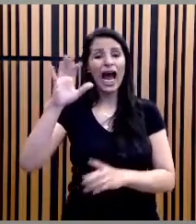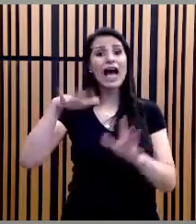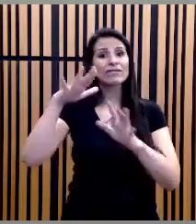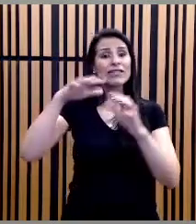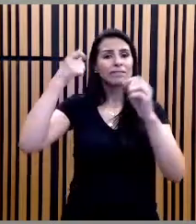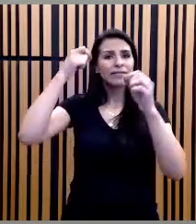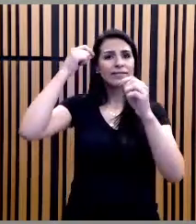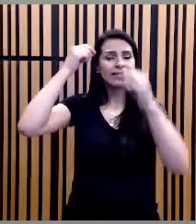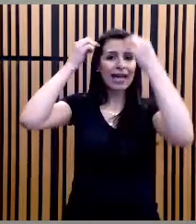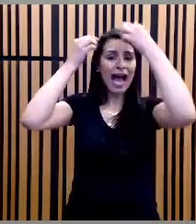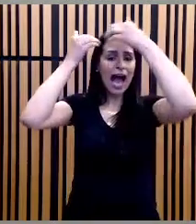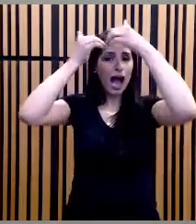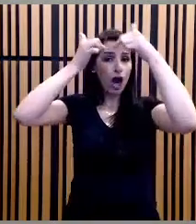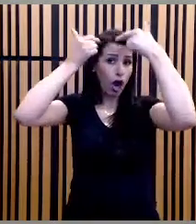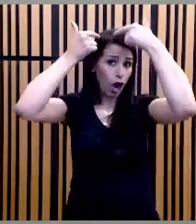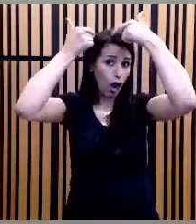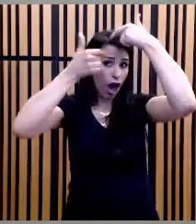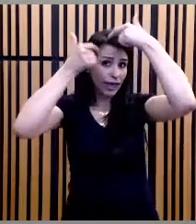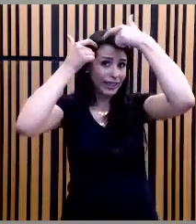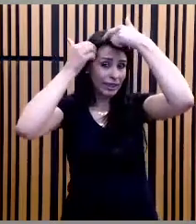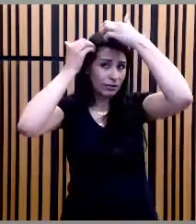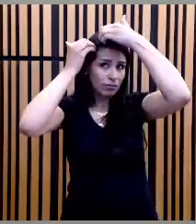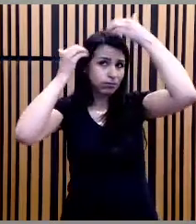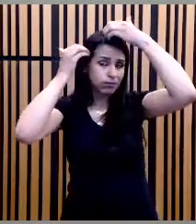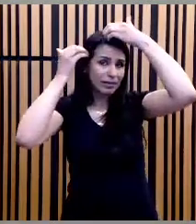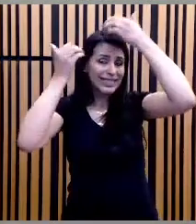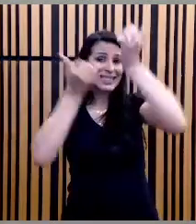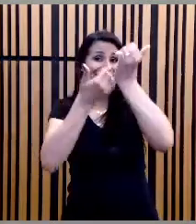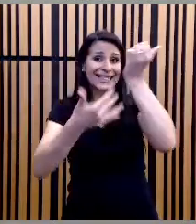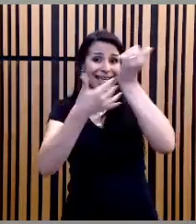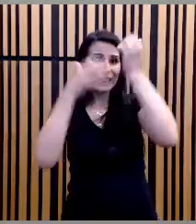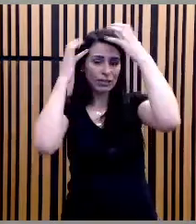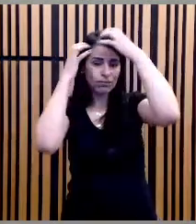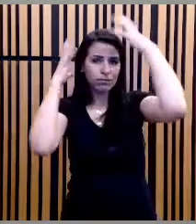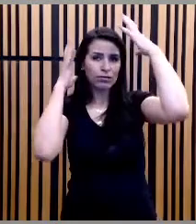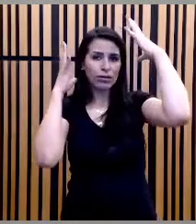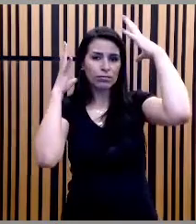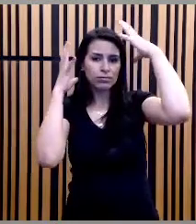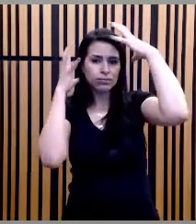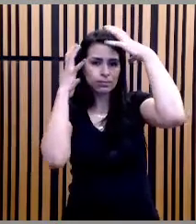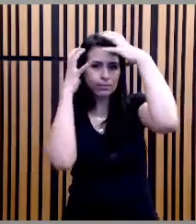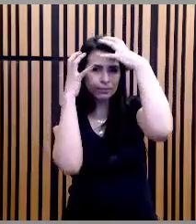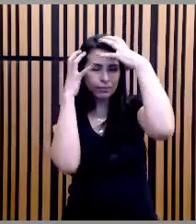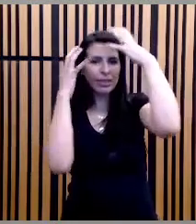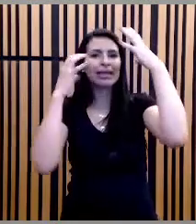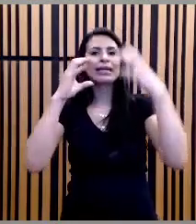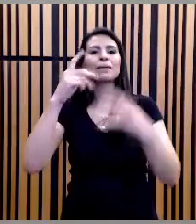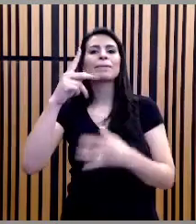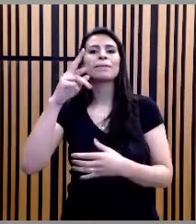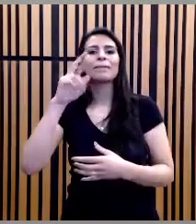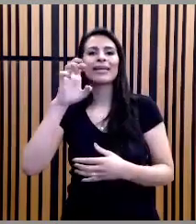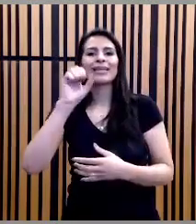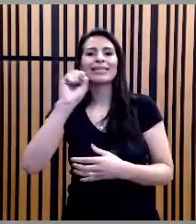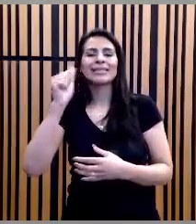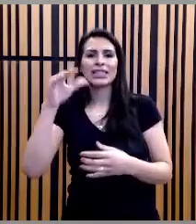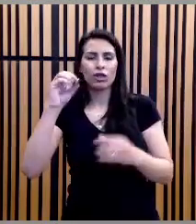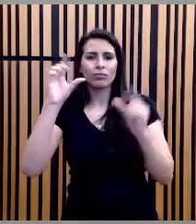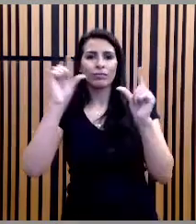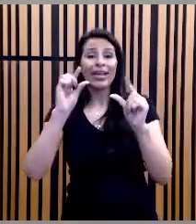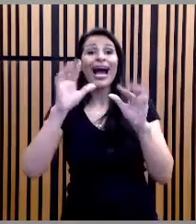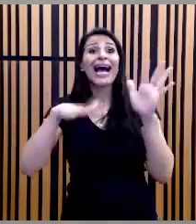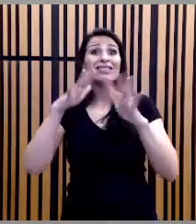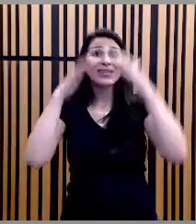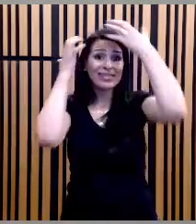para esse sangue sair, né? E hoje precisa, digamos, tirar esse enxerto e colocar ele, essa parte na barriga, para